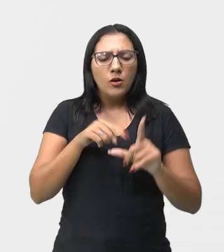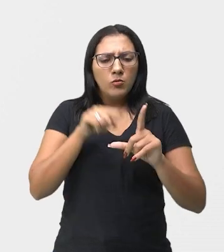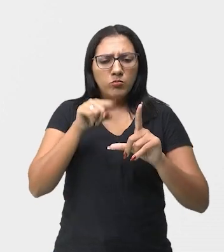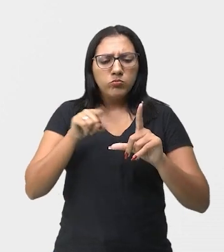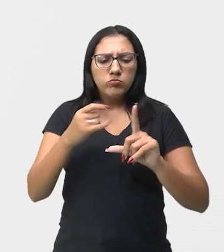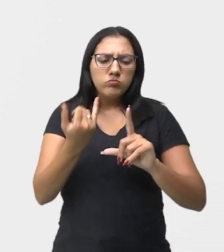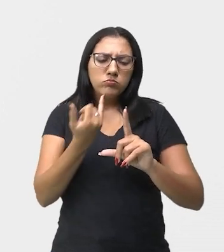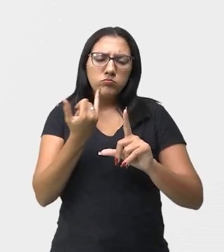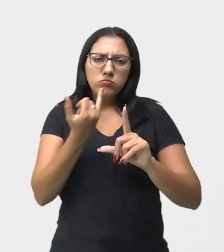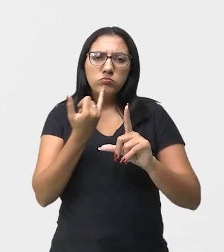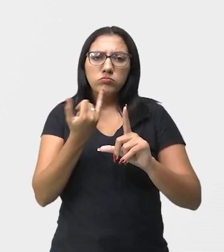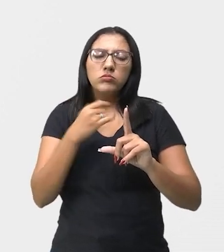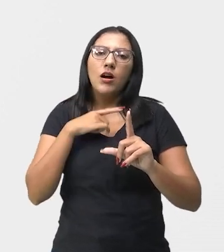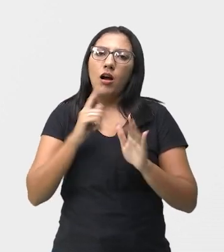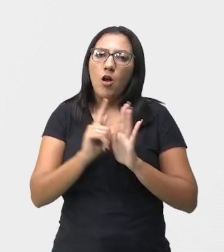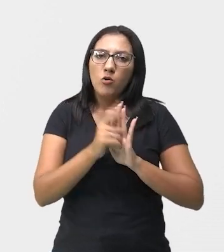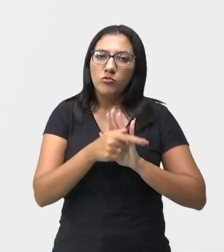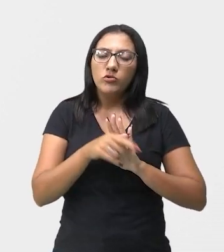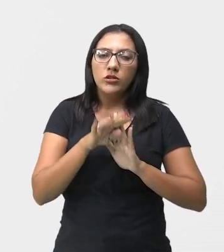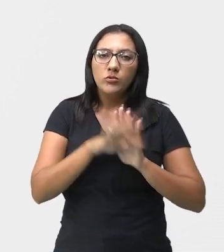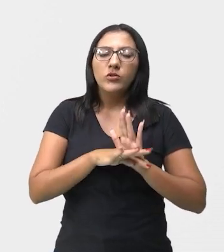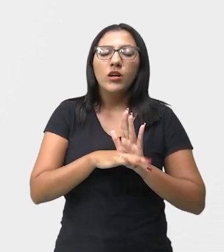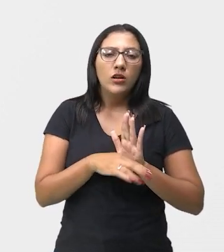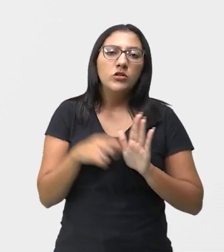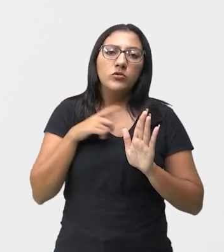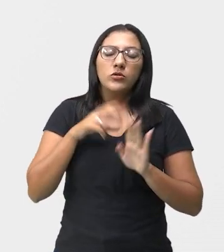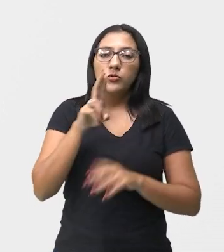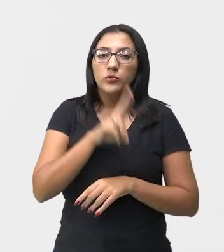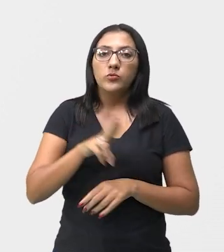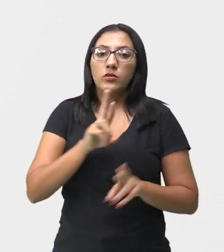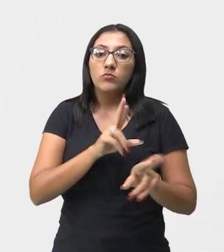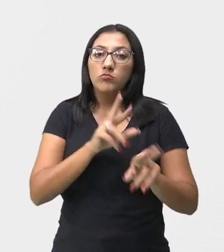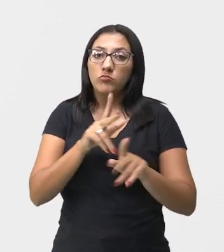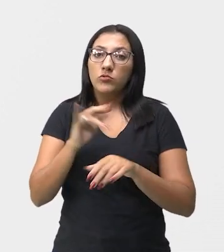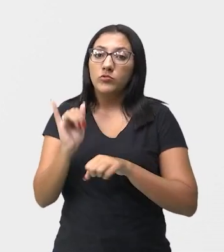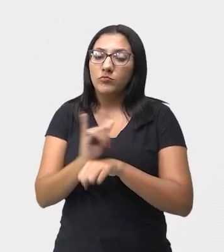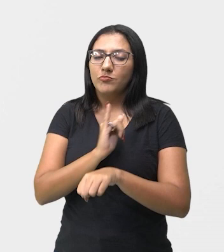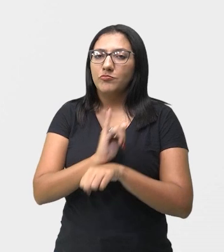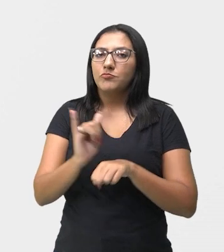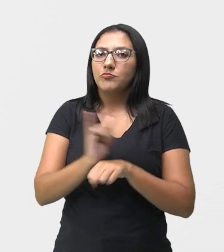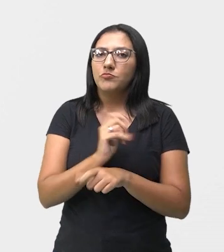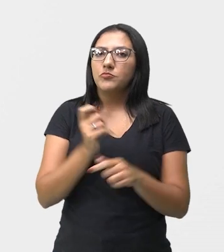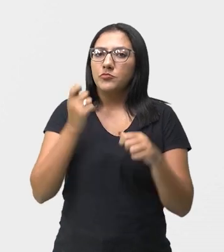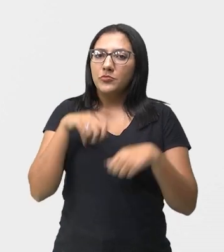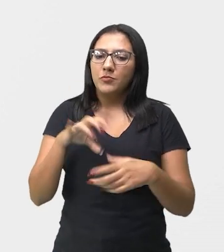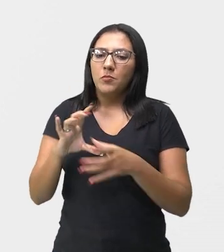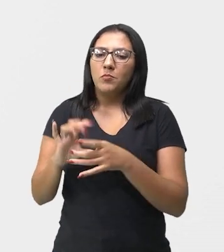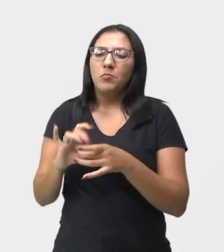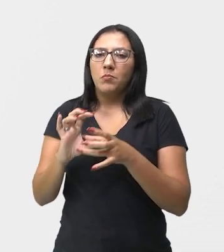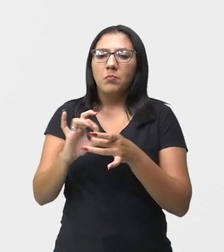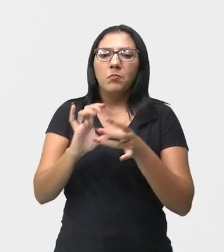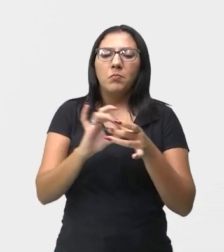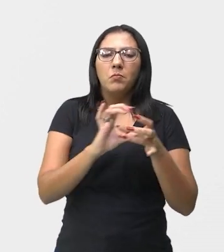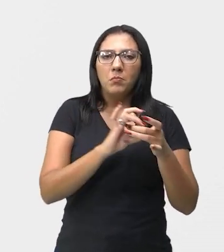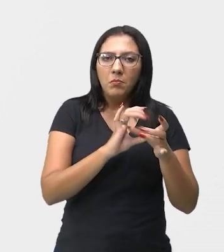transmitir informação. Então, por isso que eu posso chamar esse nosso exemplo de infográfico. A gente consegue, então, trazer